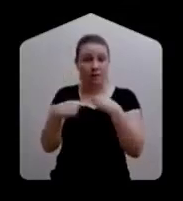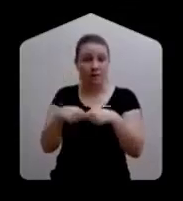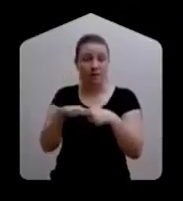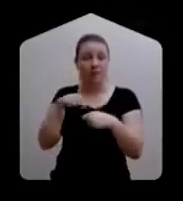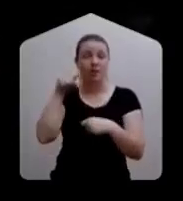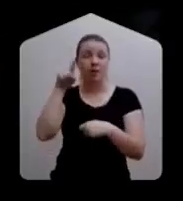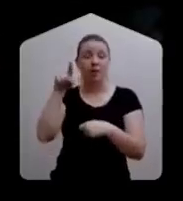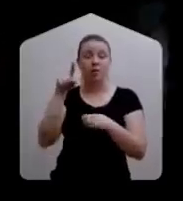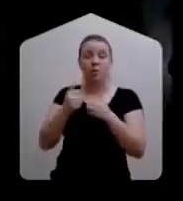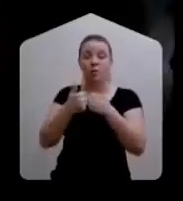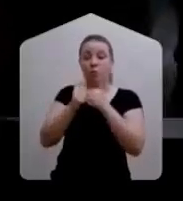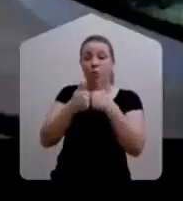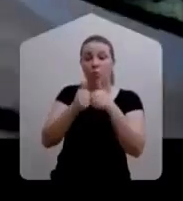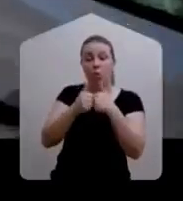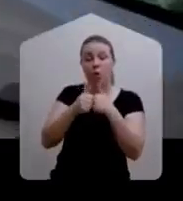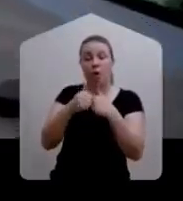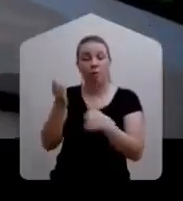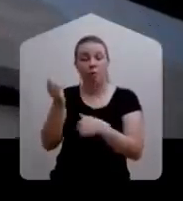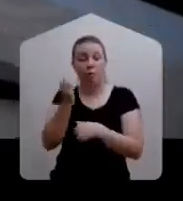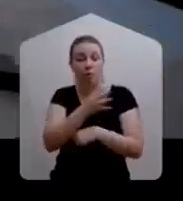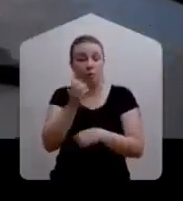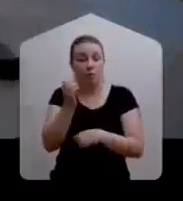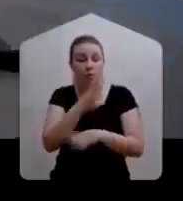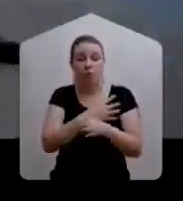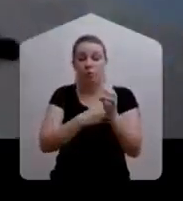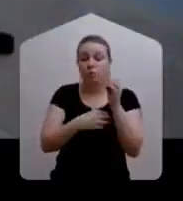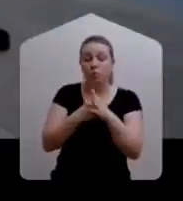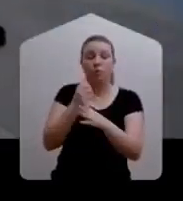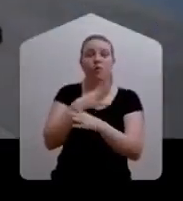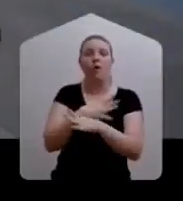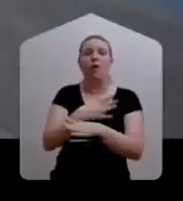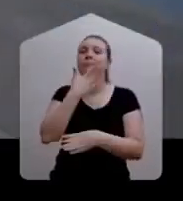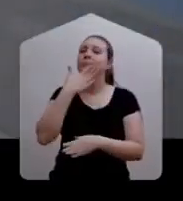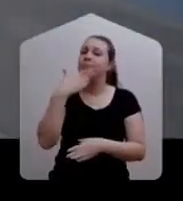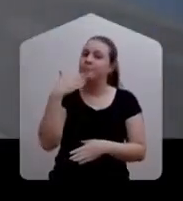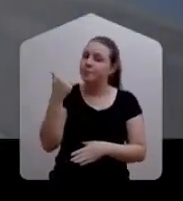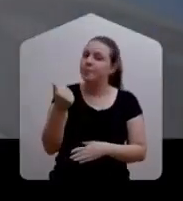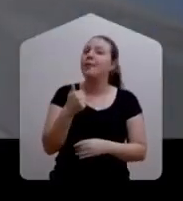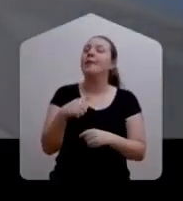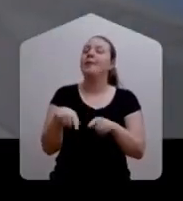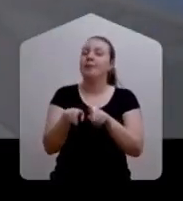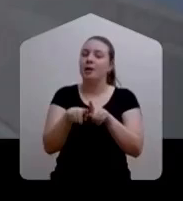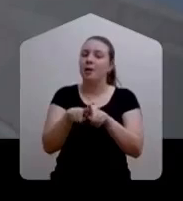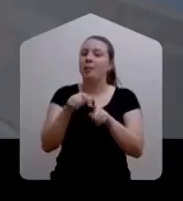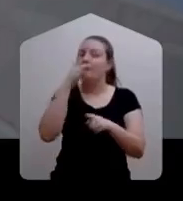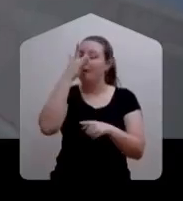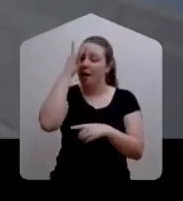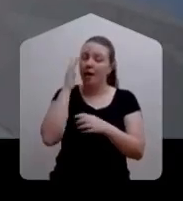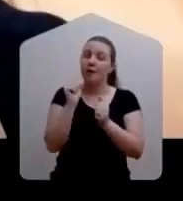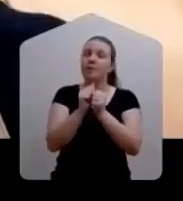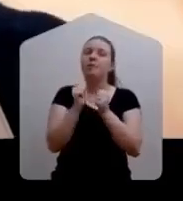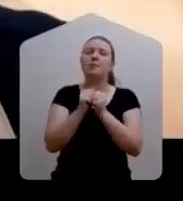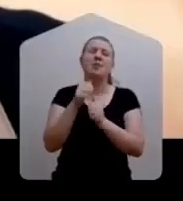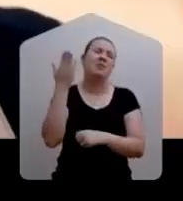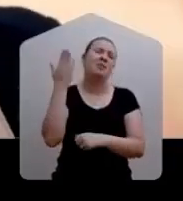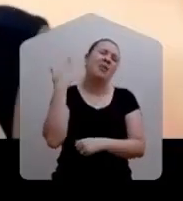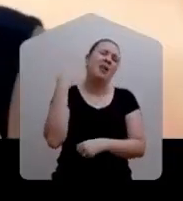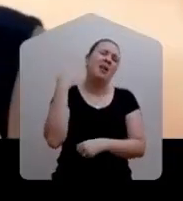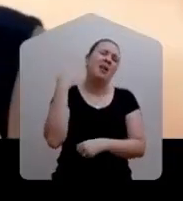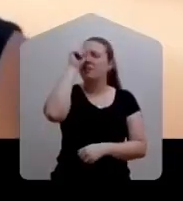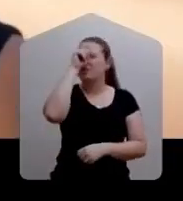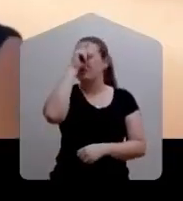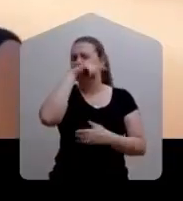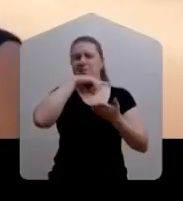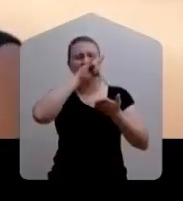2 vans novas e 1 micro-ônibus novo, garantindo conforto aos pacientes e seus acompanhantes. Era muito difícil,